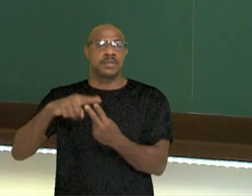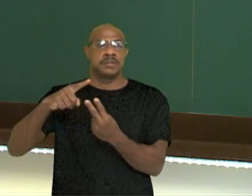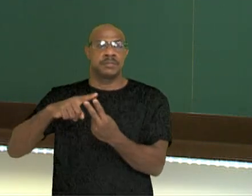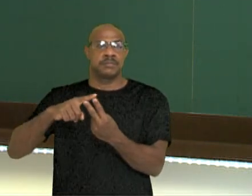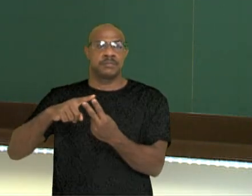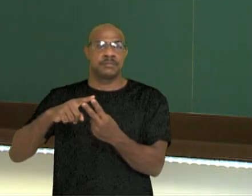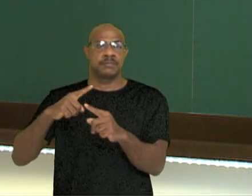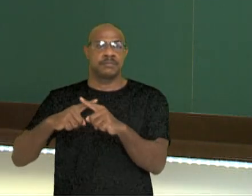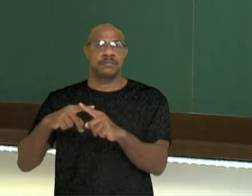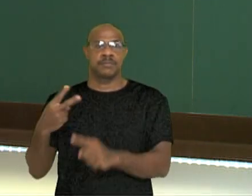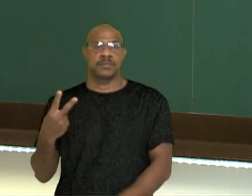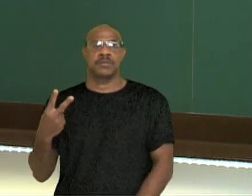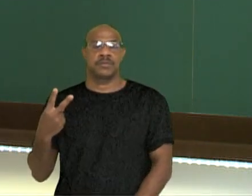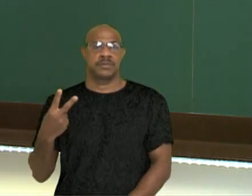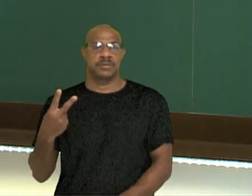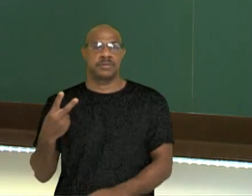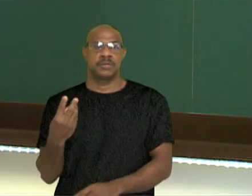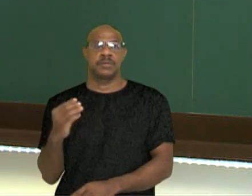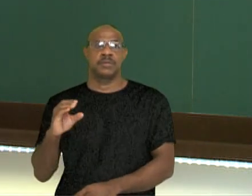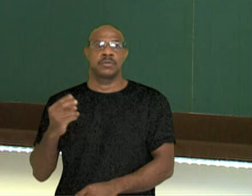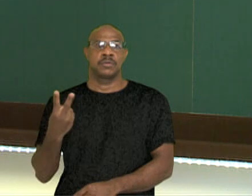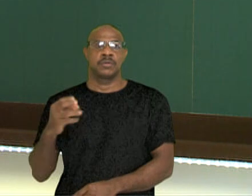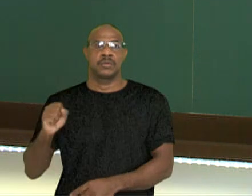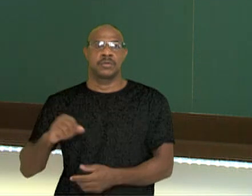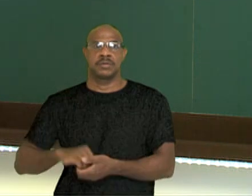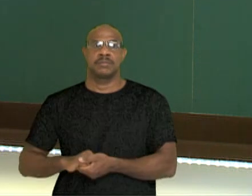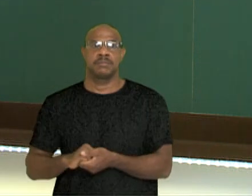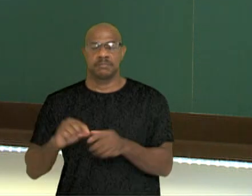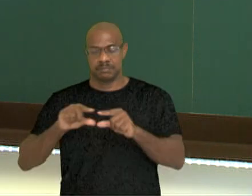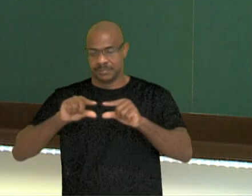1, que por sua vez é 2 metros.